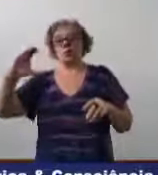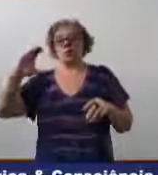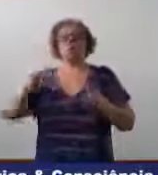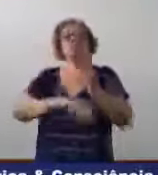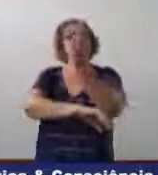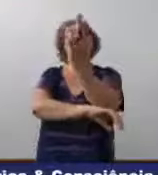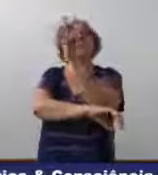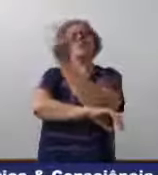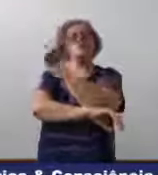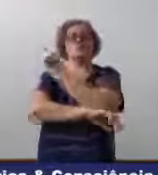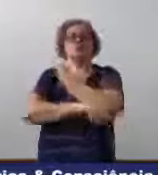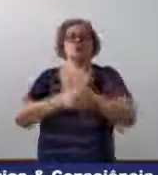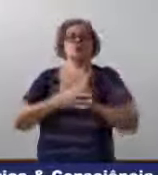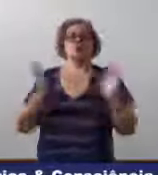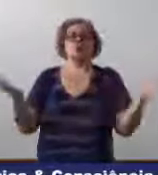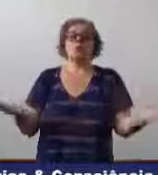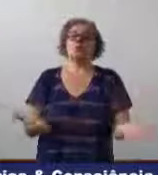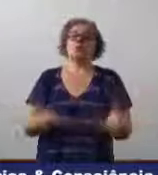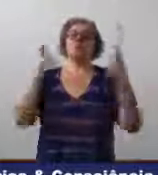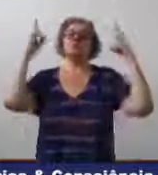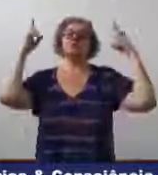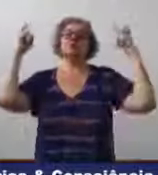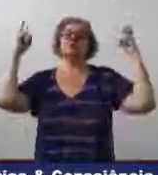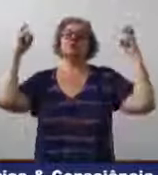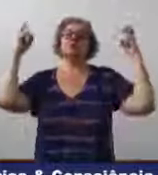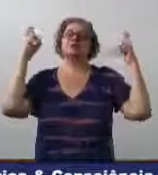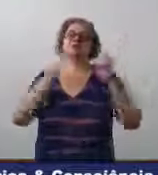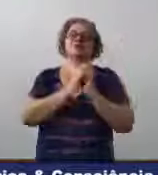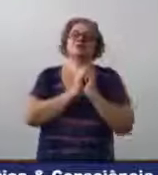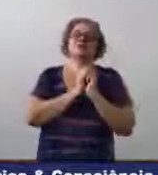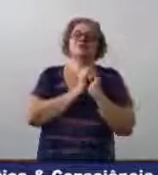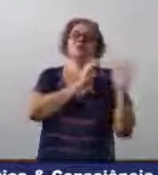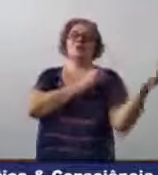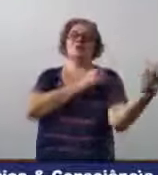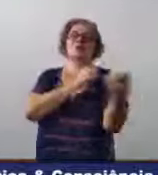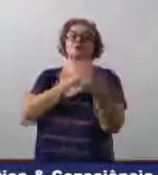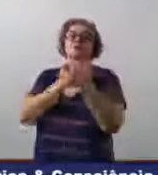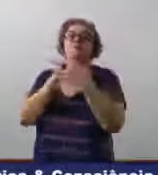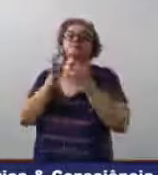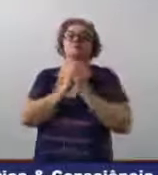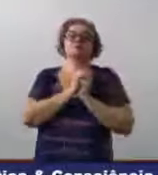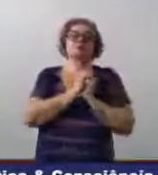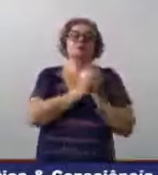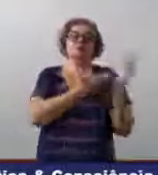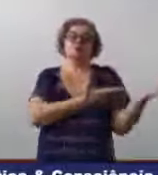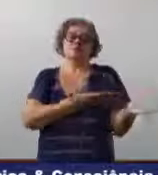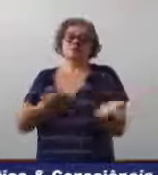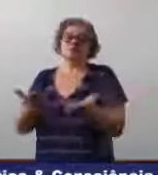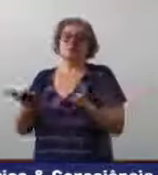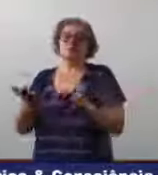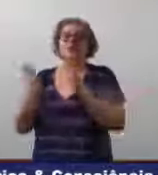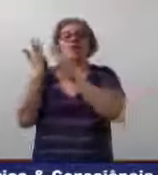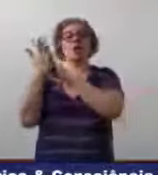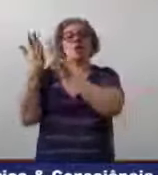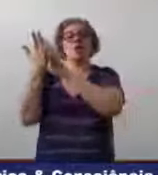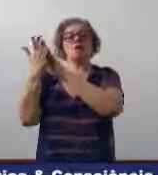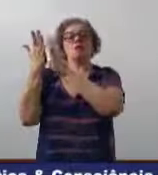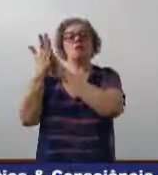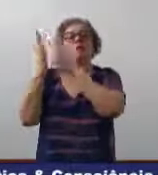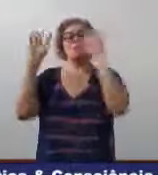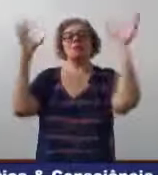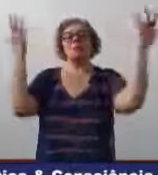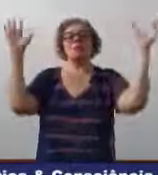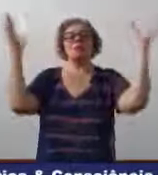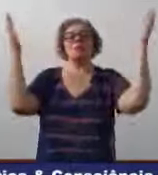Sul. E hoje é ele quem vai trazer para nós os ensinamentos da noite. Vamos recebê-lo com todo o nosso